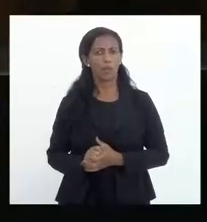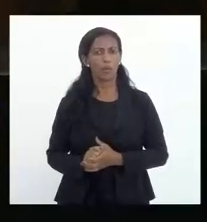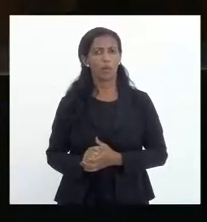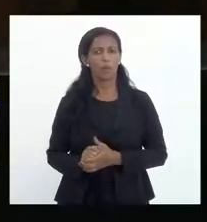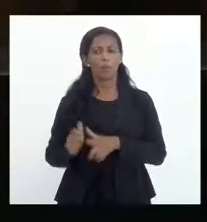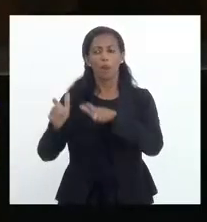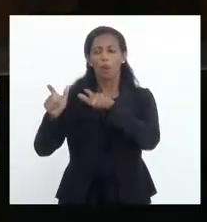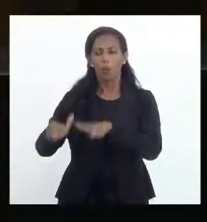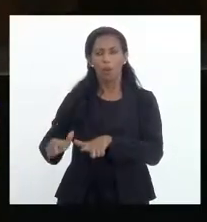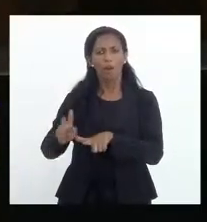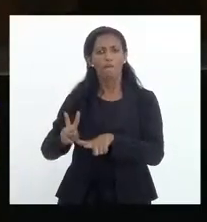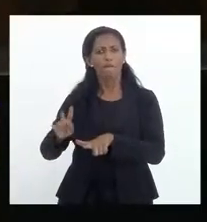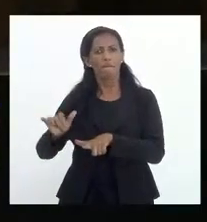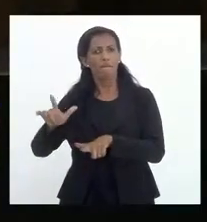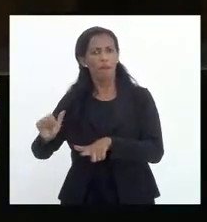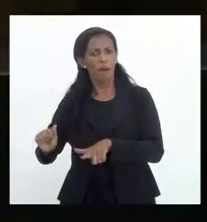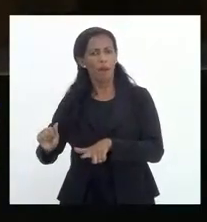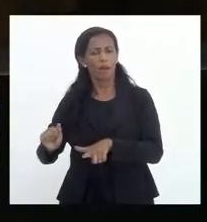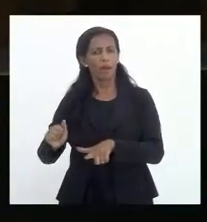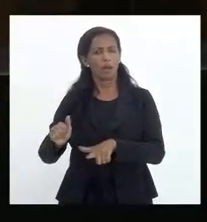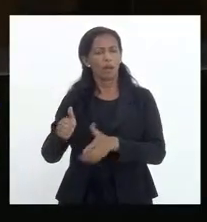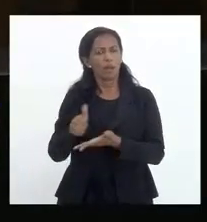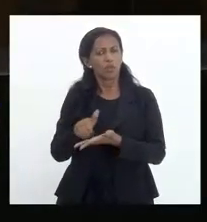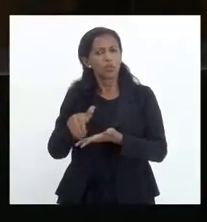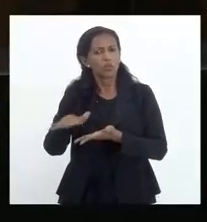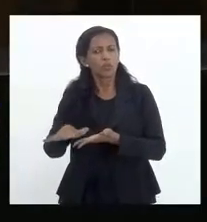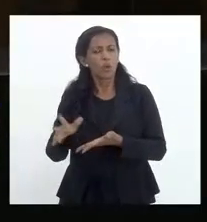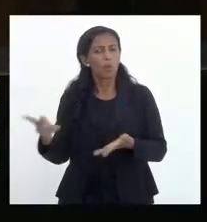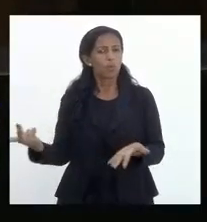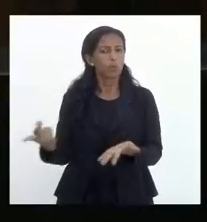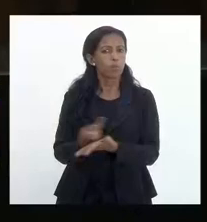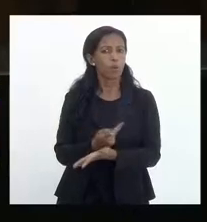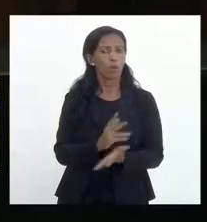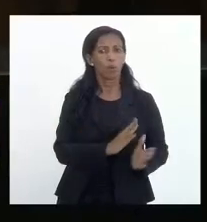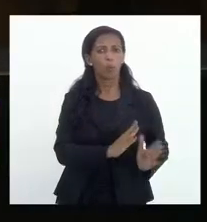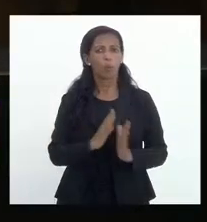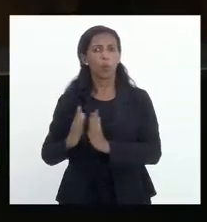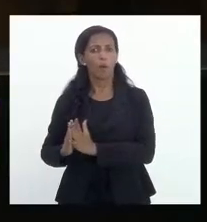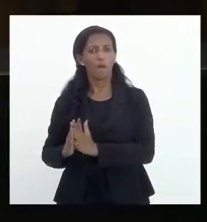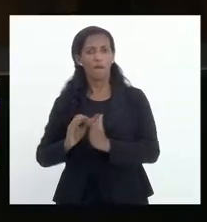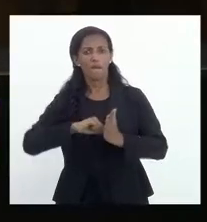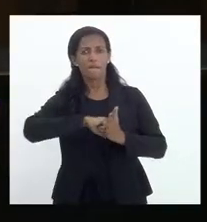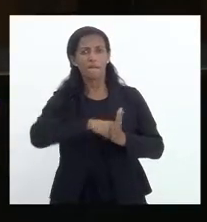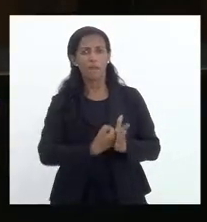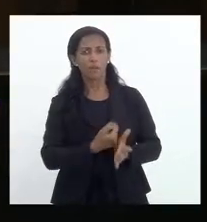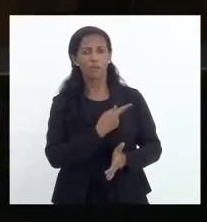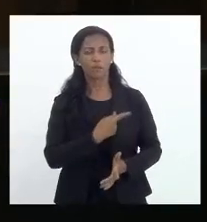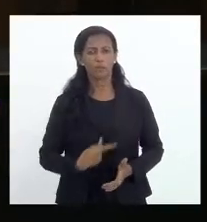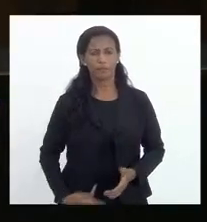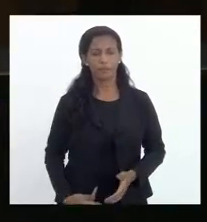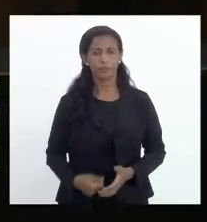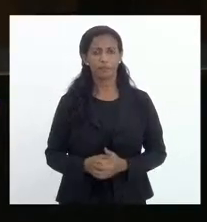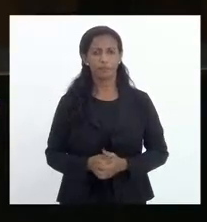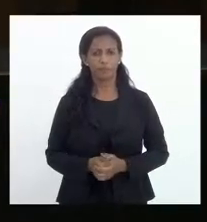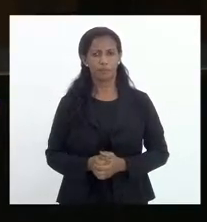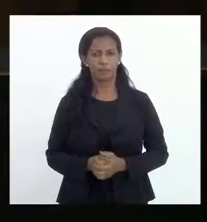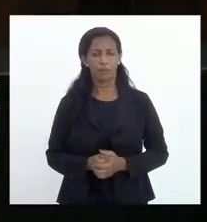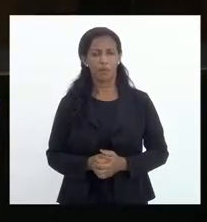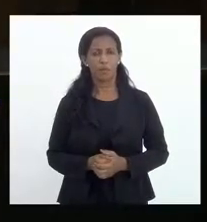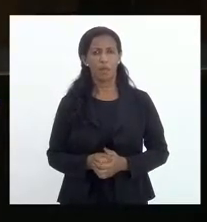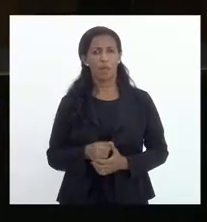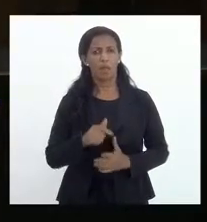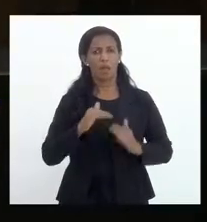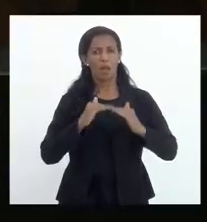vagos. A exclusão, presidente, se deu em decorrência do veto presidencial à linha C